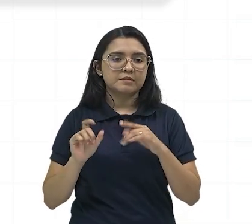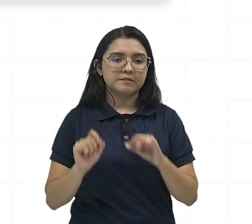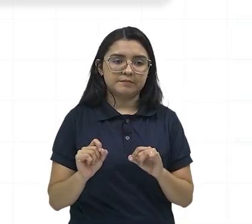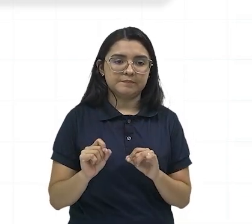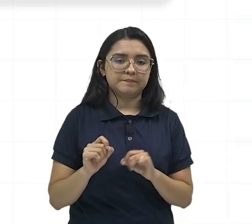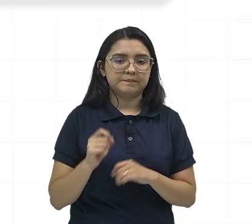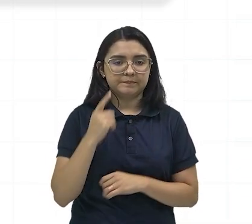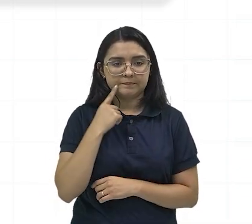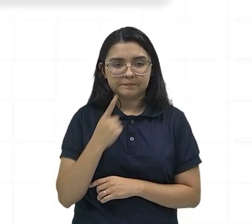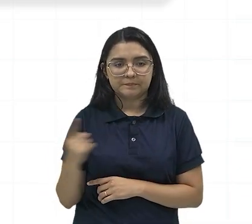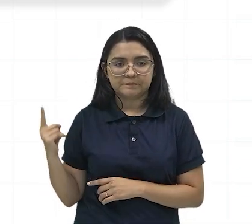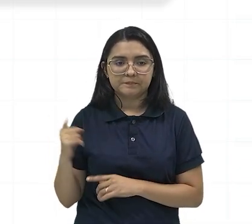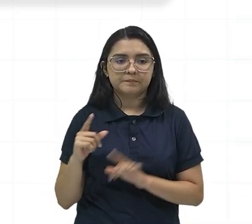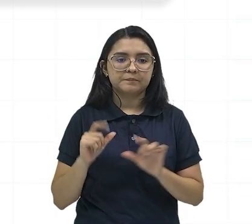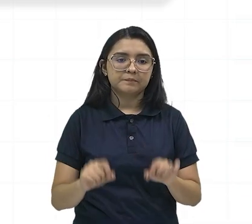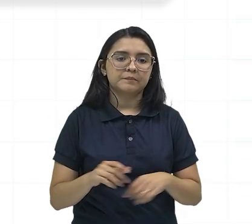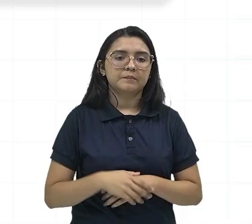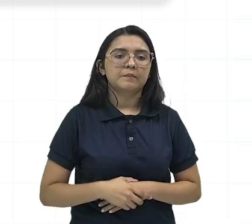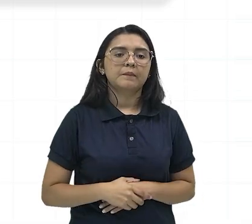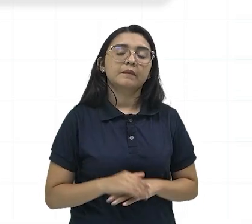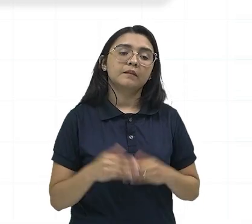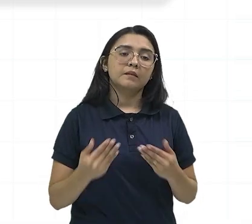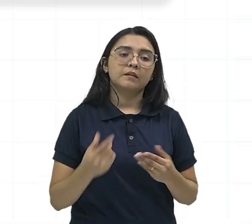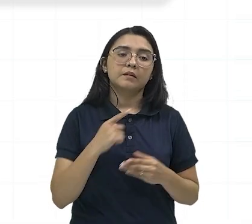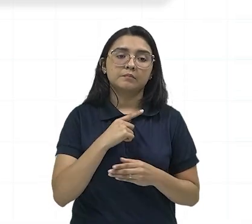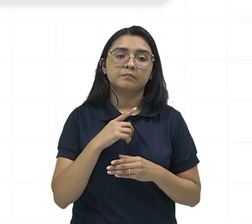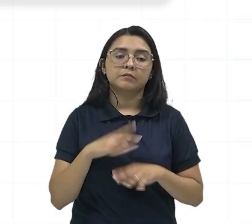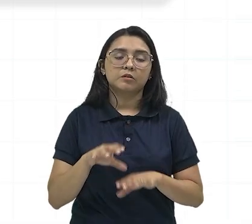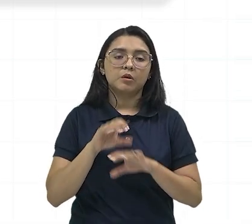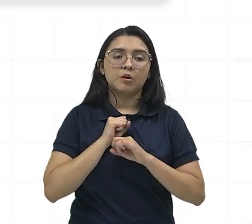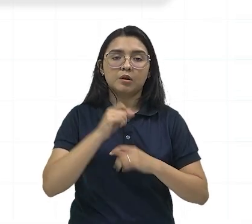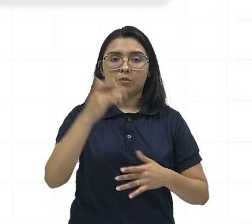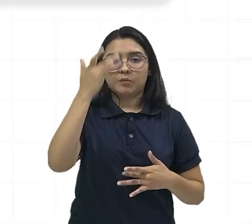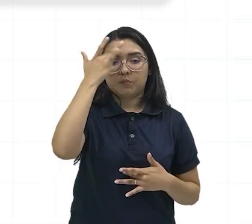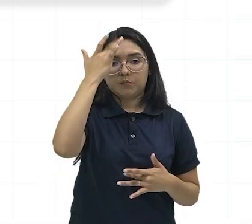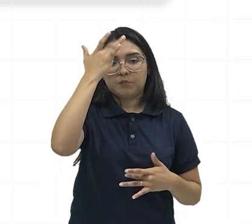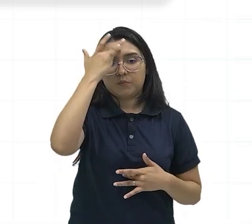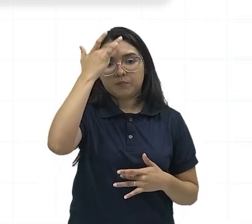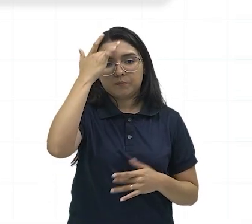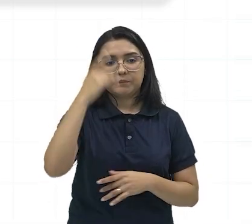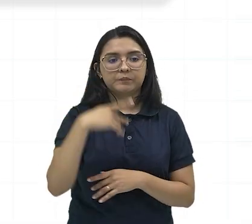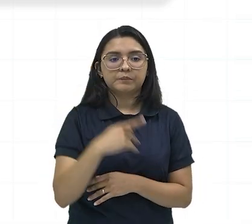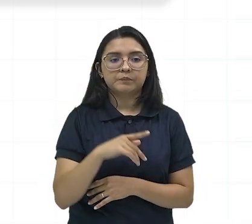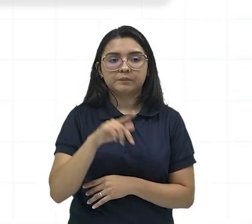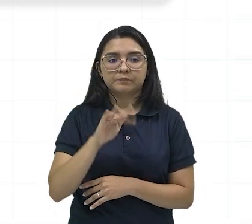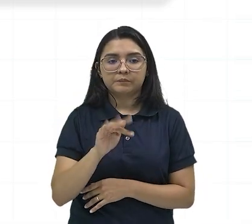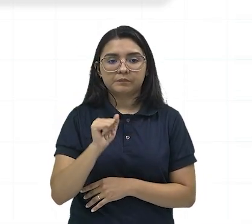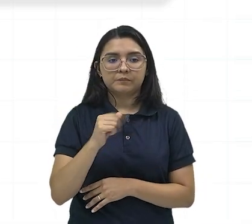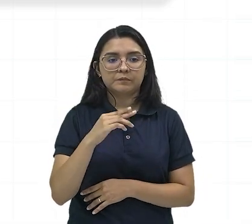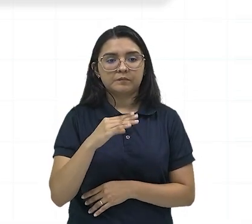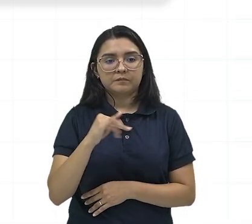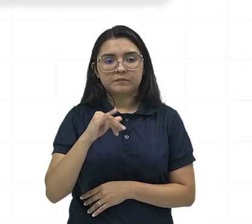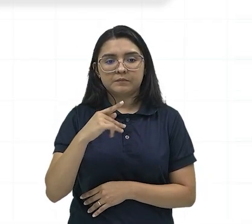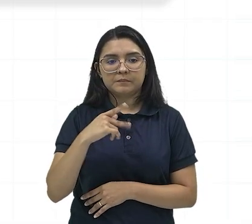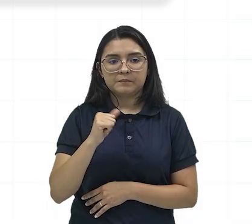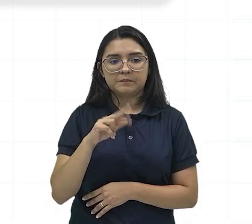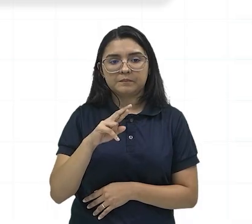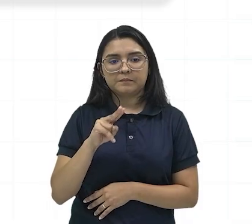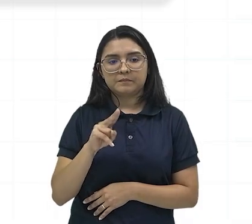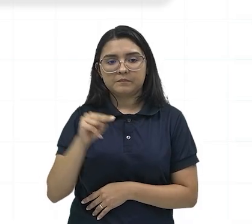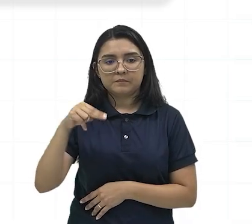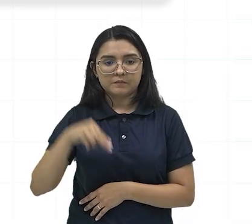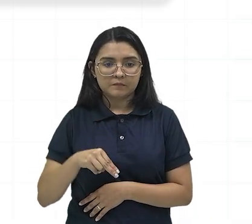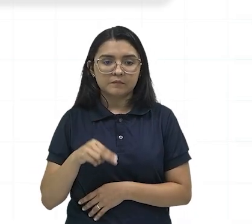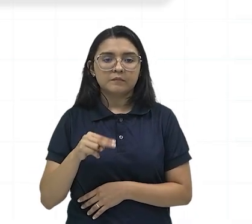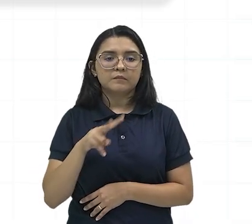desse protozoário, o que causa a malária: Plasmodium falciparum,